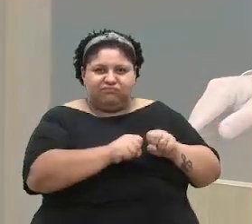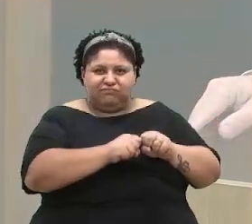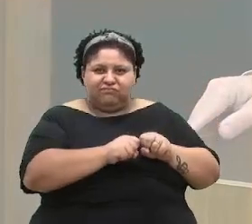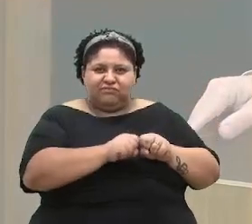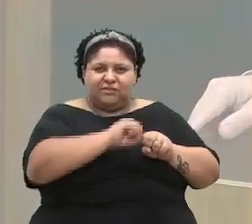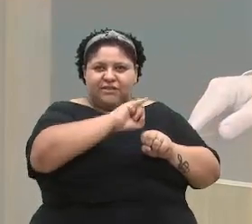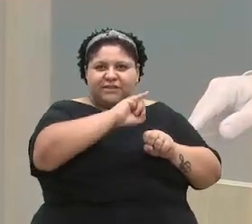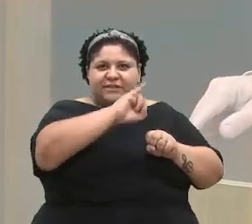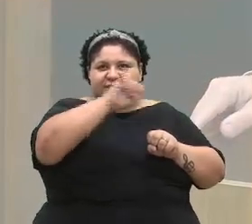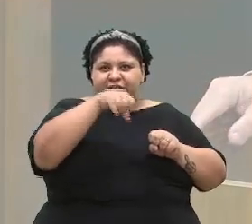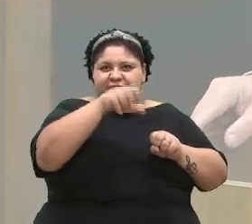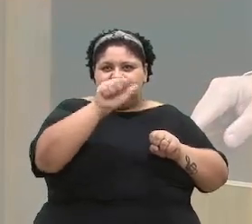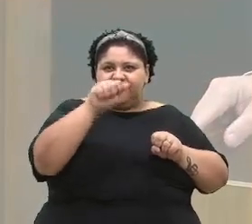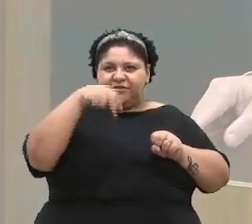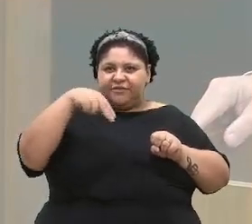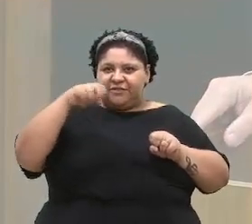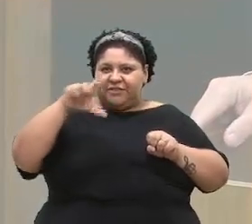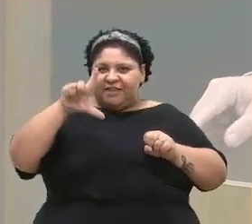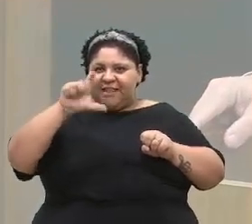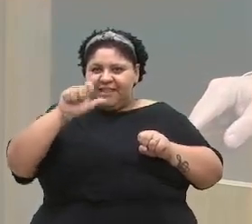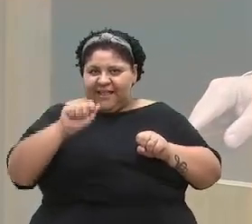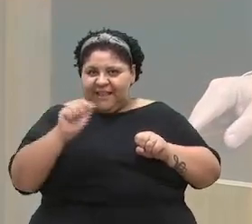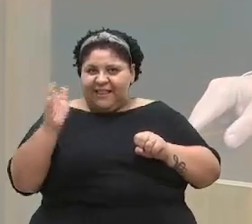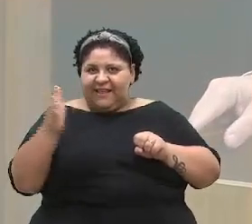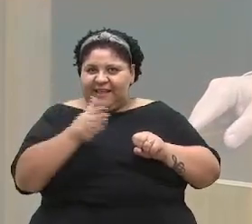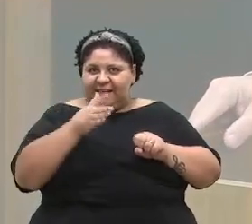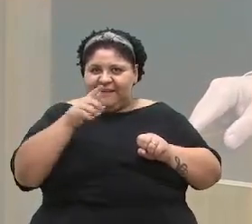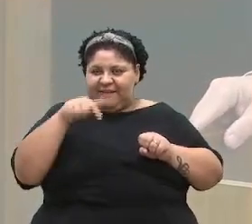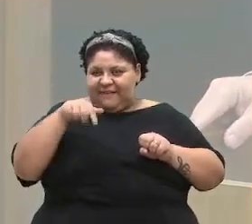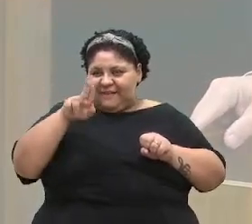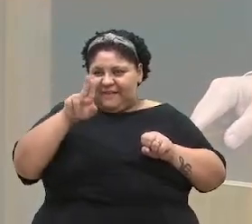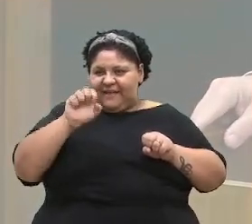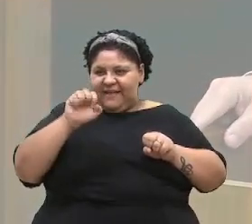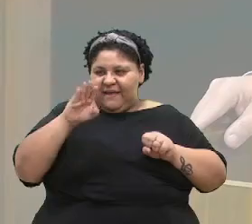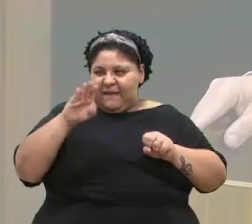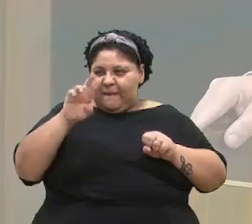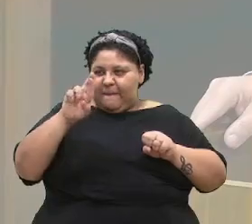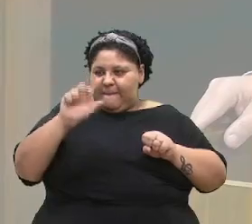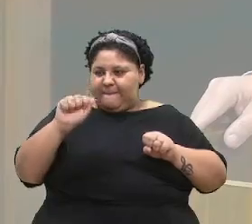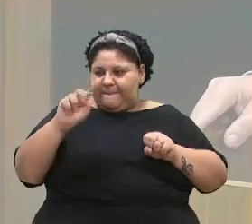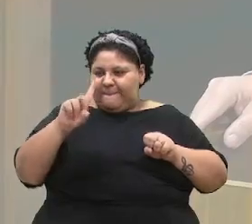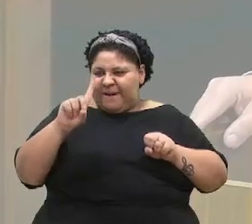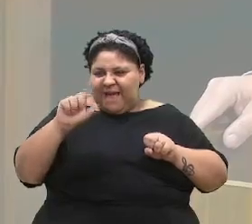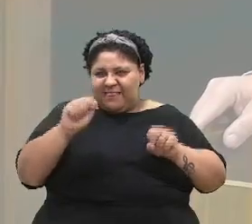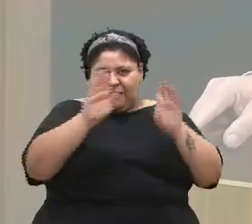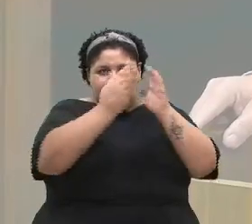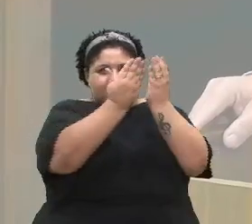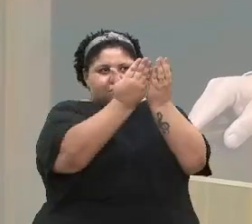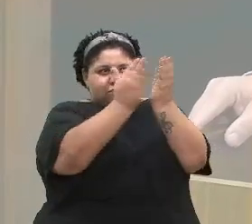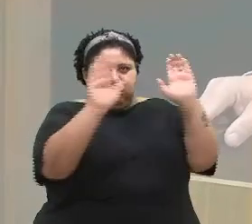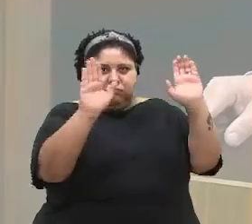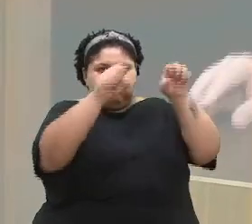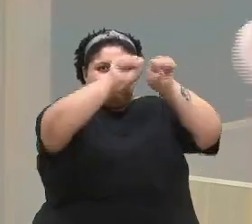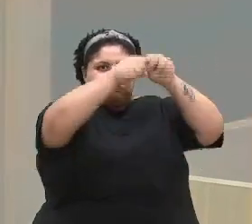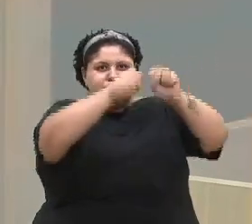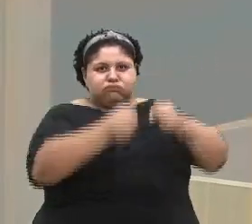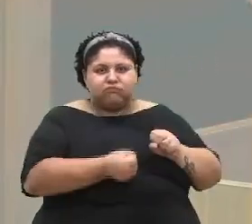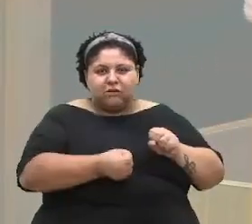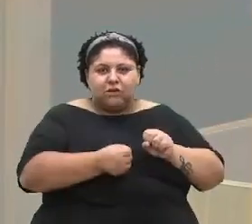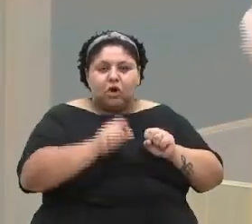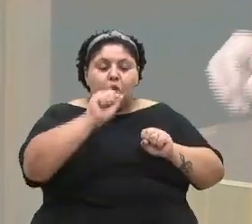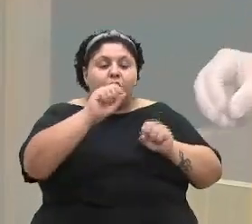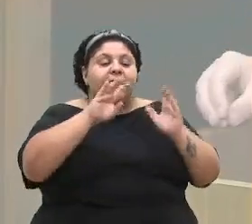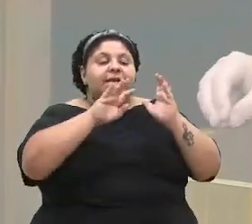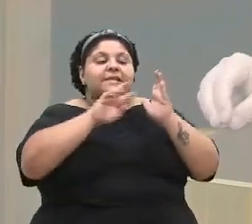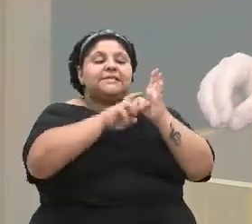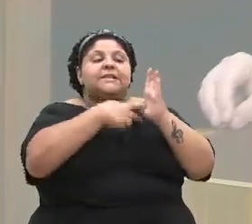né? Windows Broke Theory, vereador Zanquim. Ou seja, o que é? Aquela